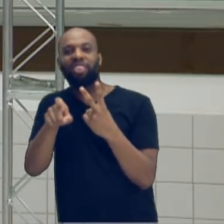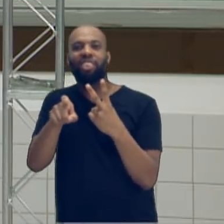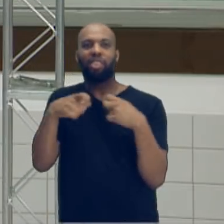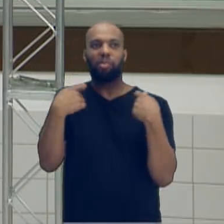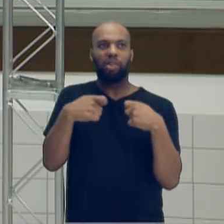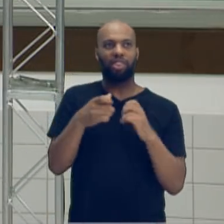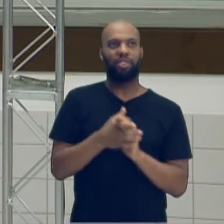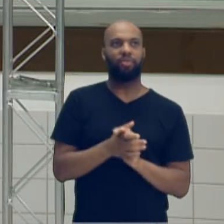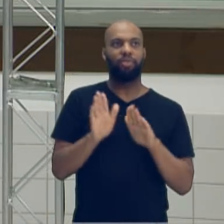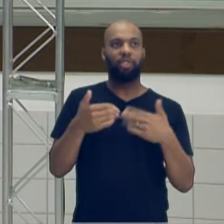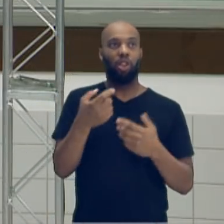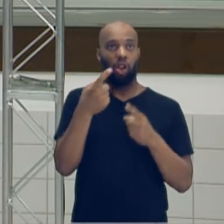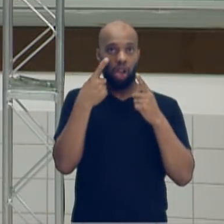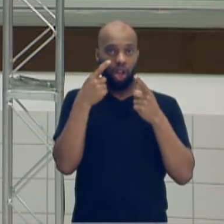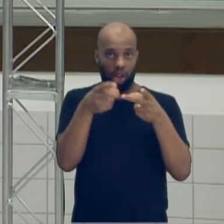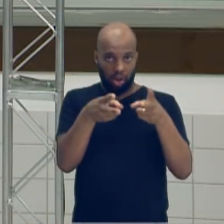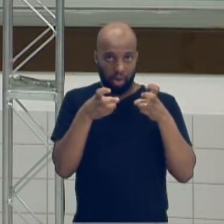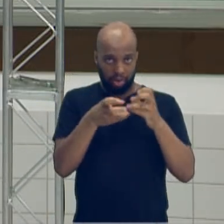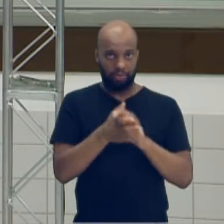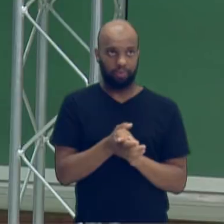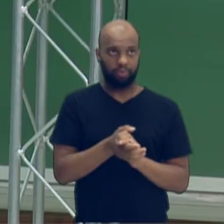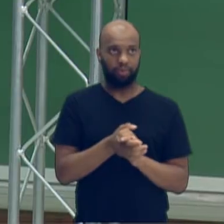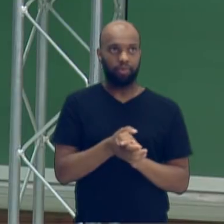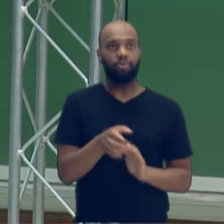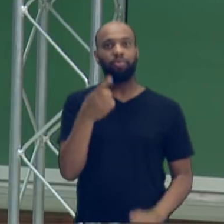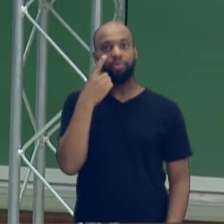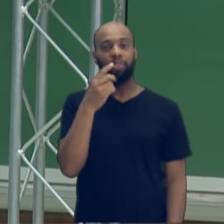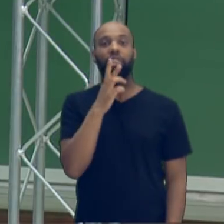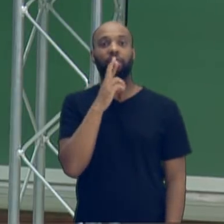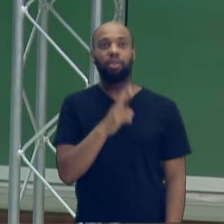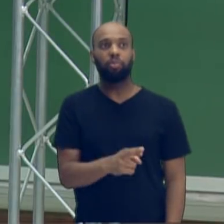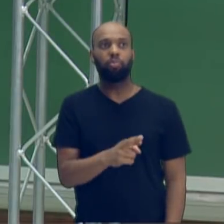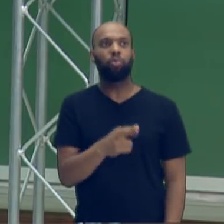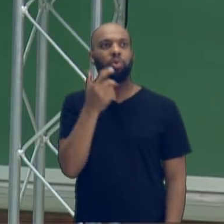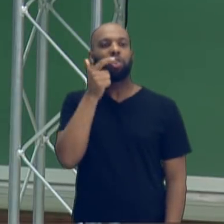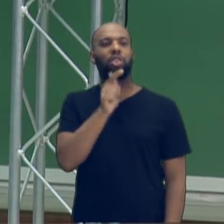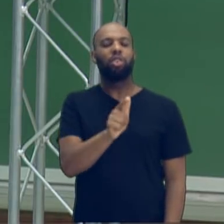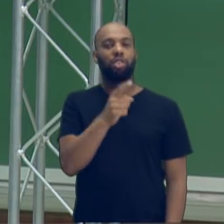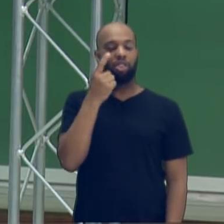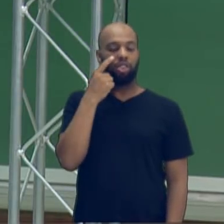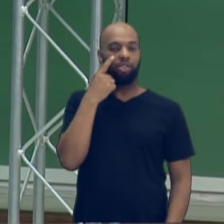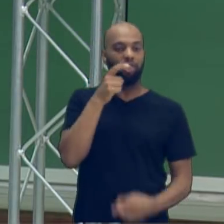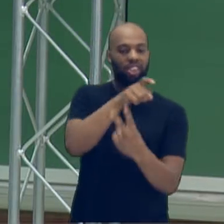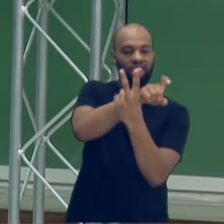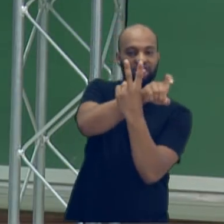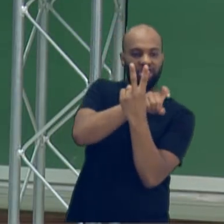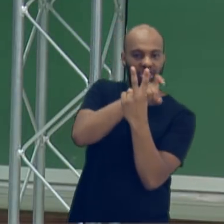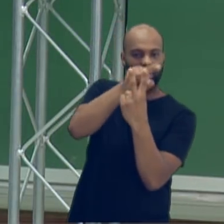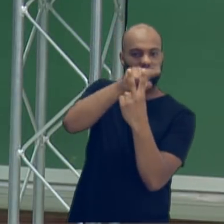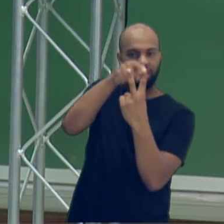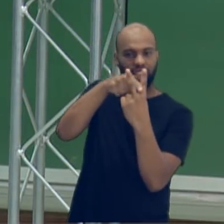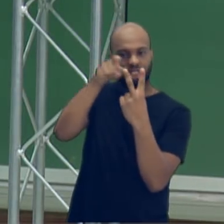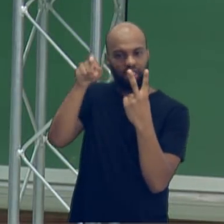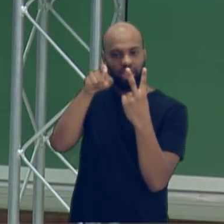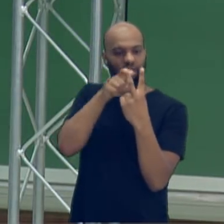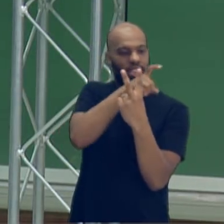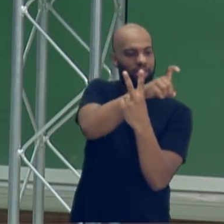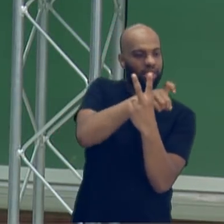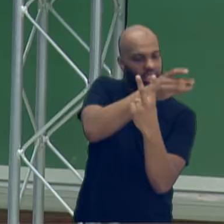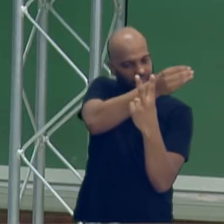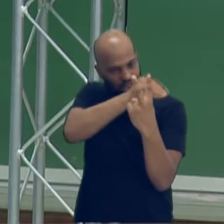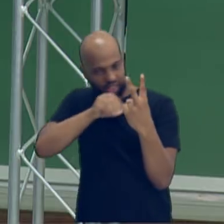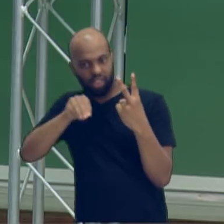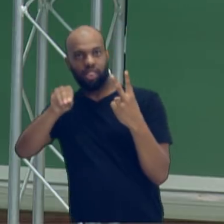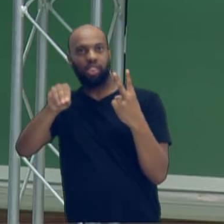podem perceber aqui na resolução que para inserir esse x no radical, no caso da raiz